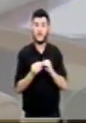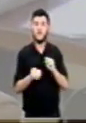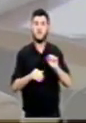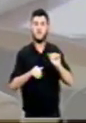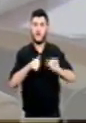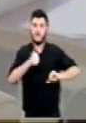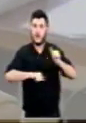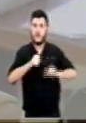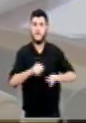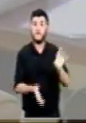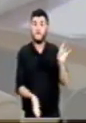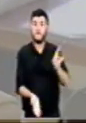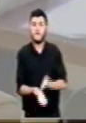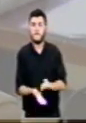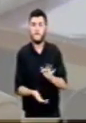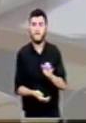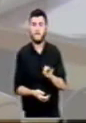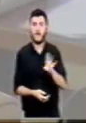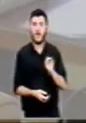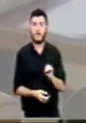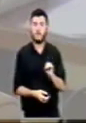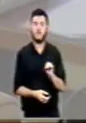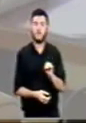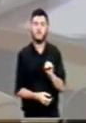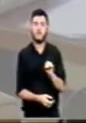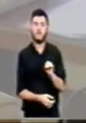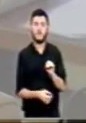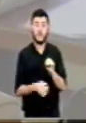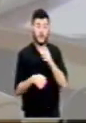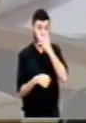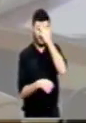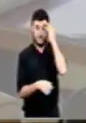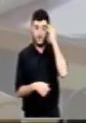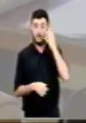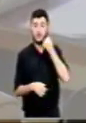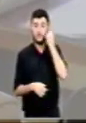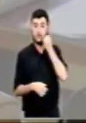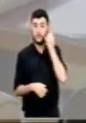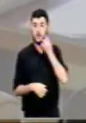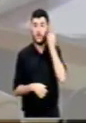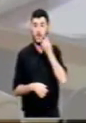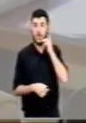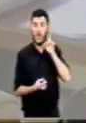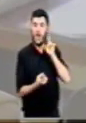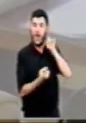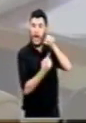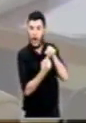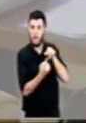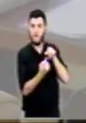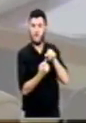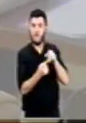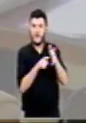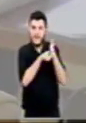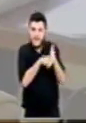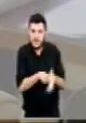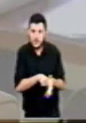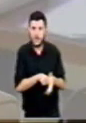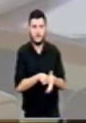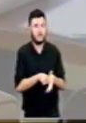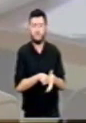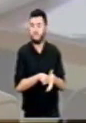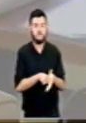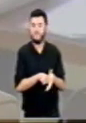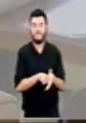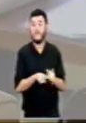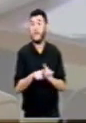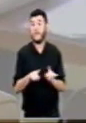que não formalmente, os parlamentares foram alvo das investigações. Por isso, para adentrar